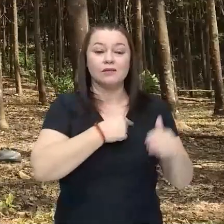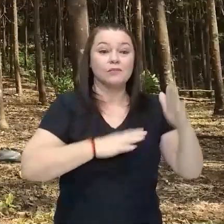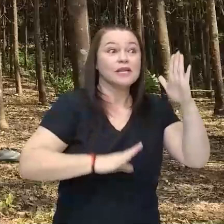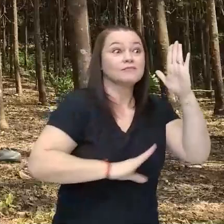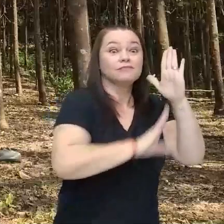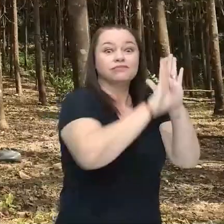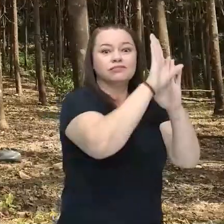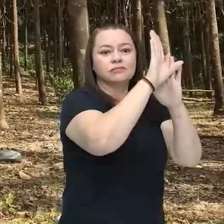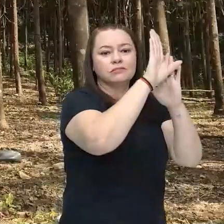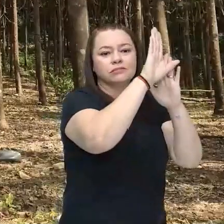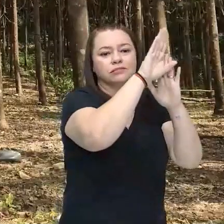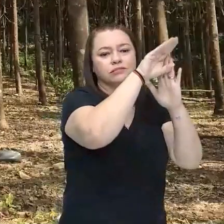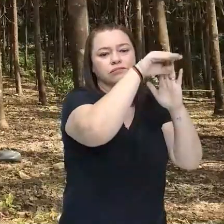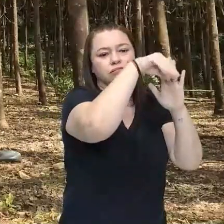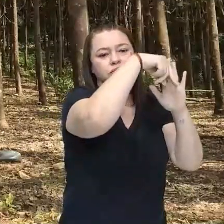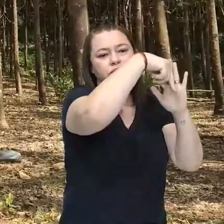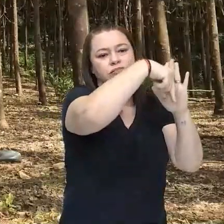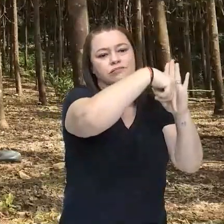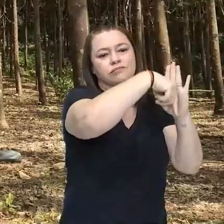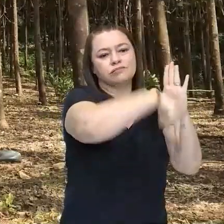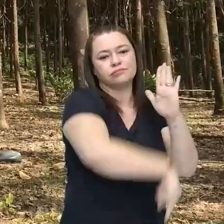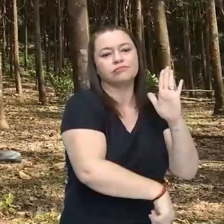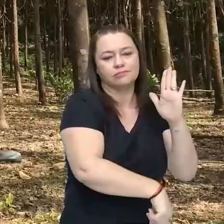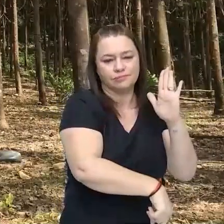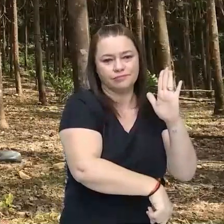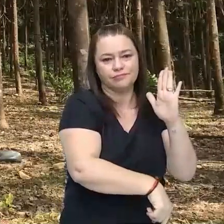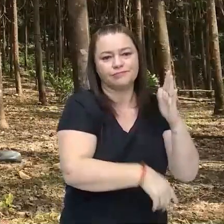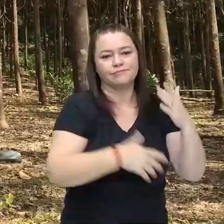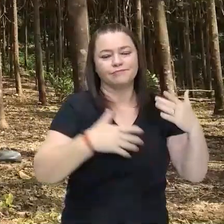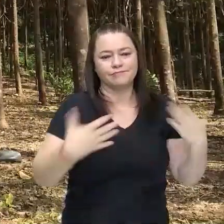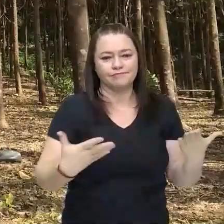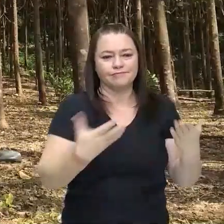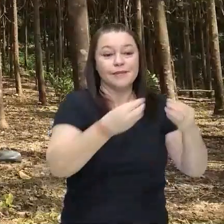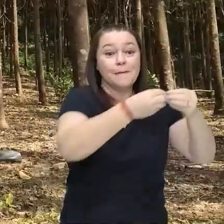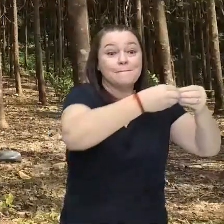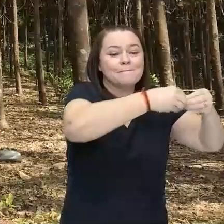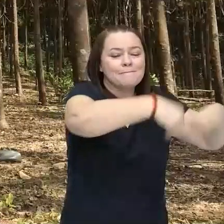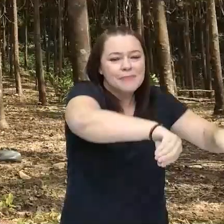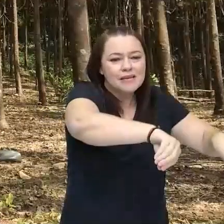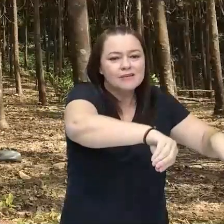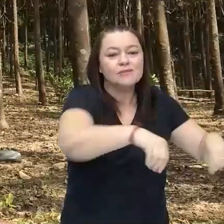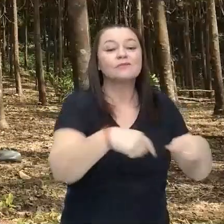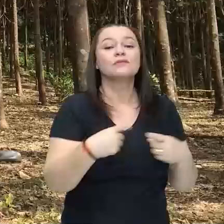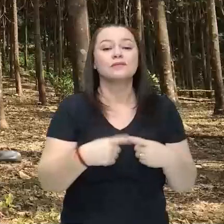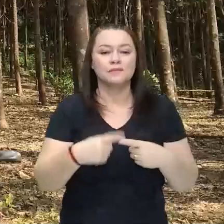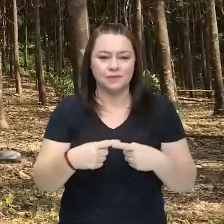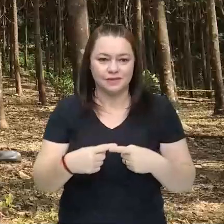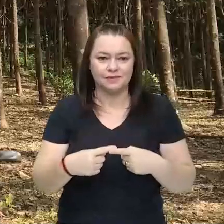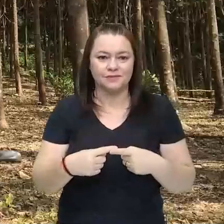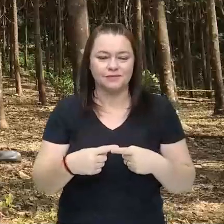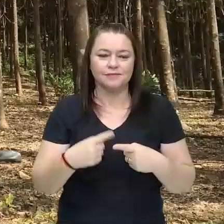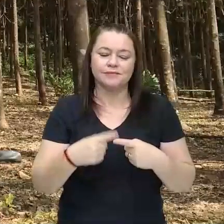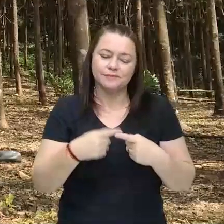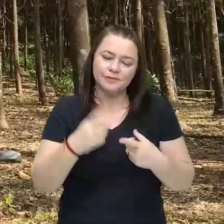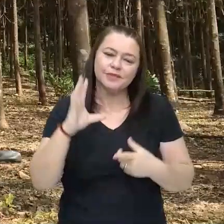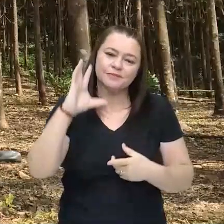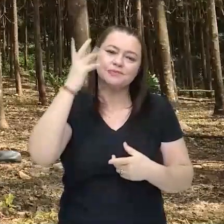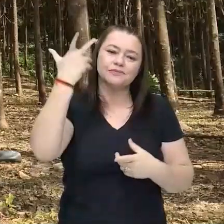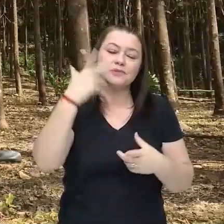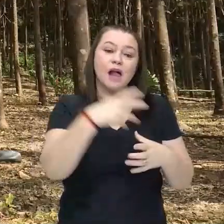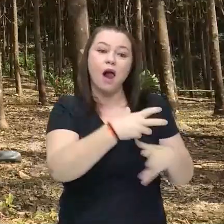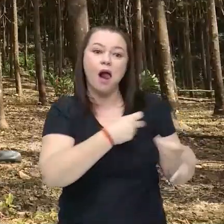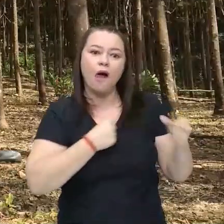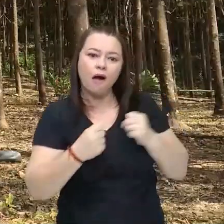de repente, buf, desabou. Desabou por quê? Por conta desse roubo